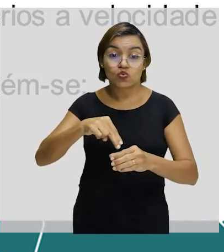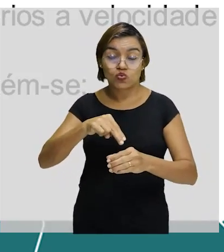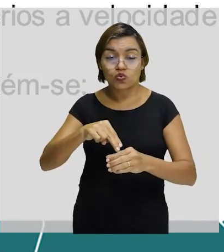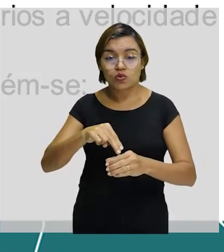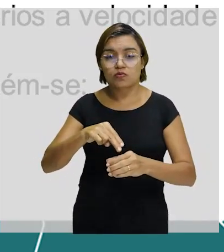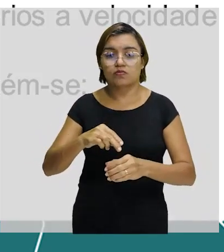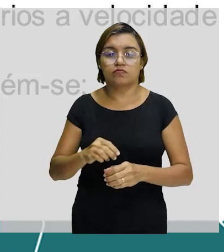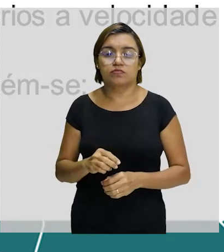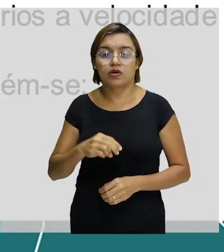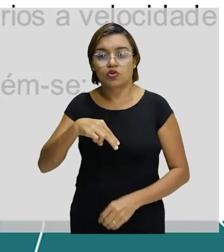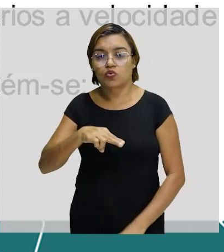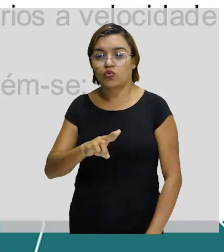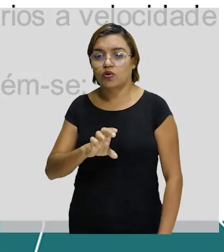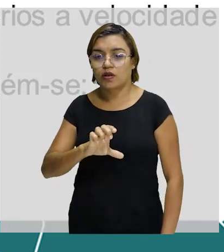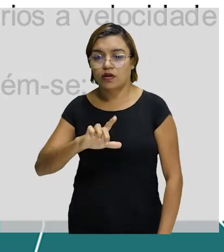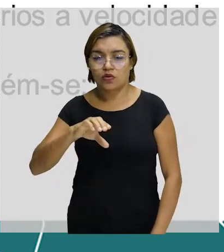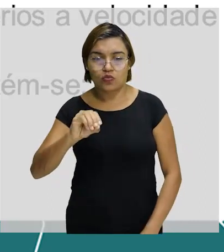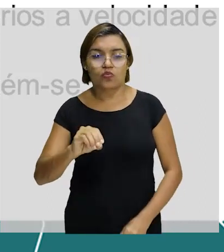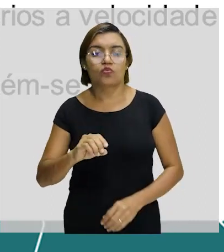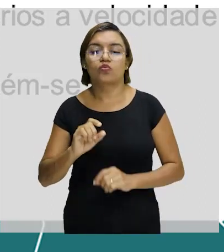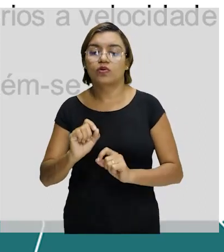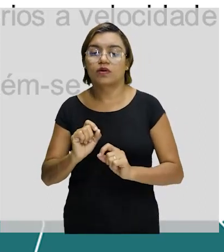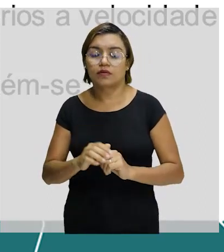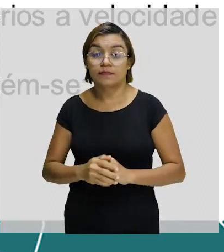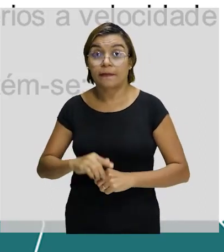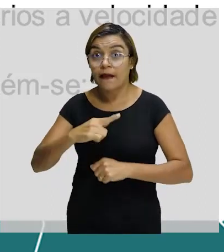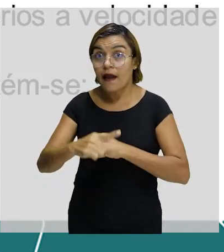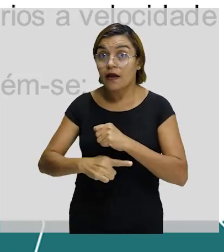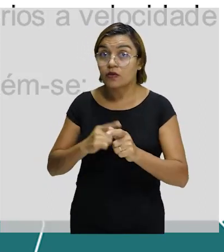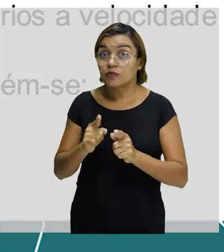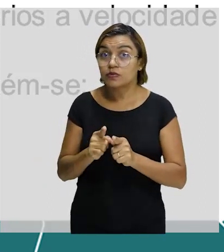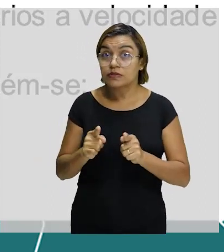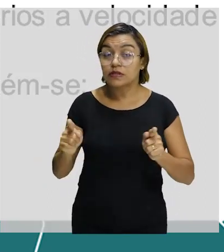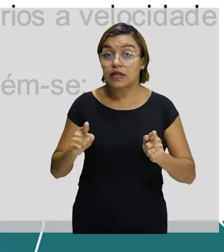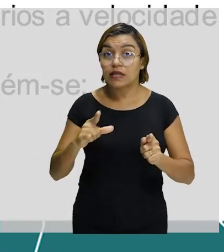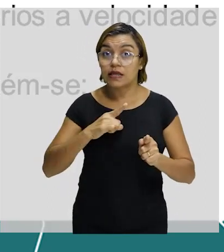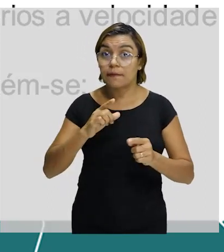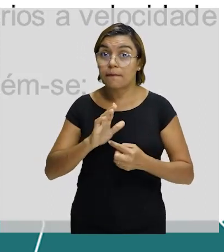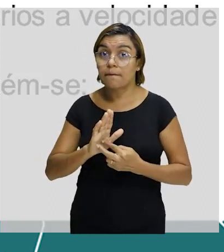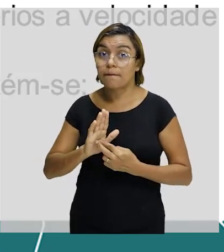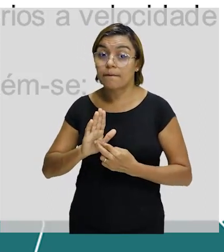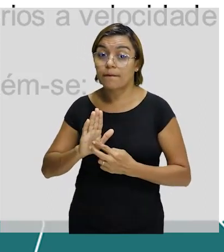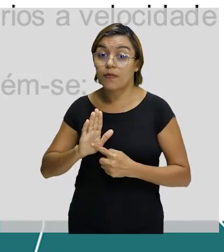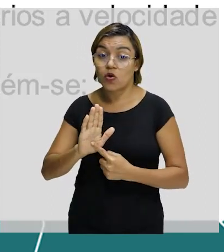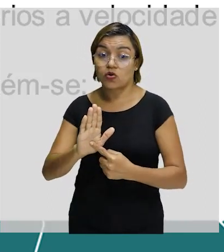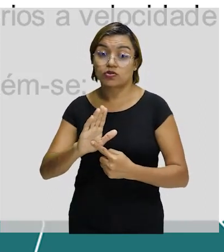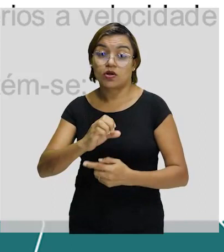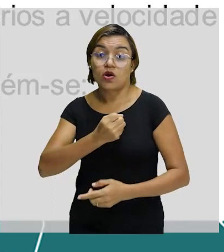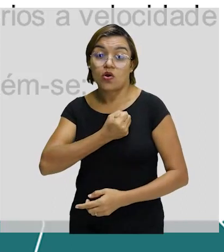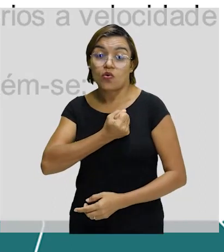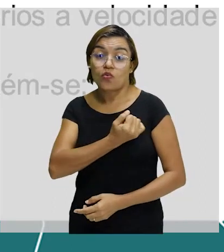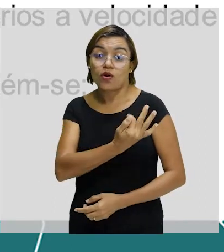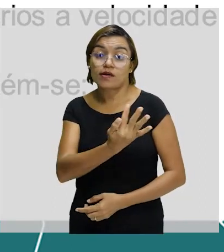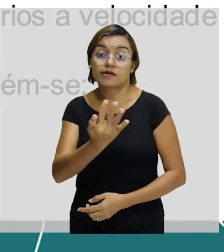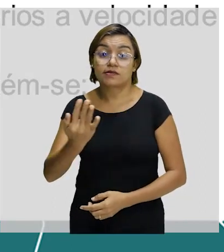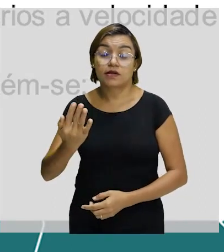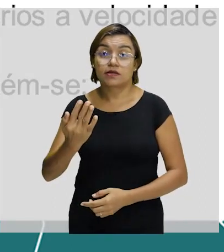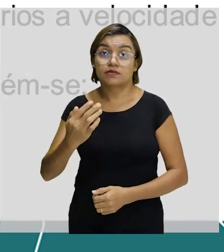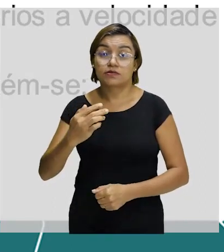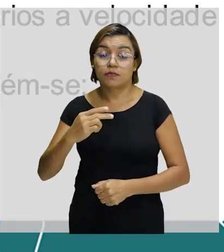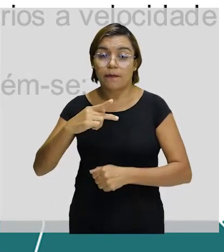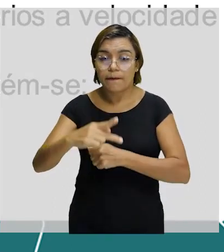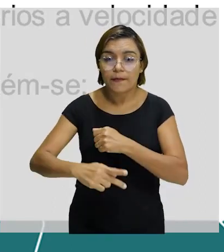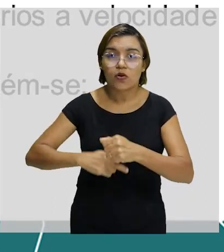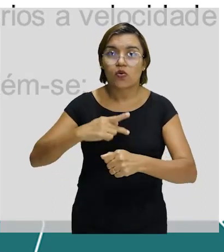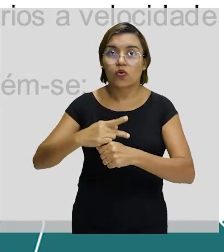instável. Isso acontece com átomos grandes, que vão apresentar uma grande quantidade de prótons e